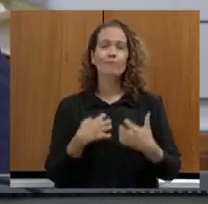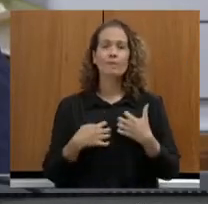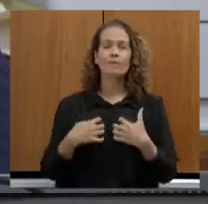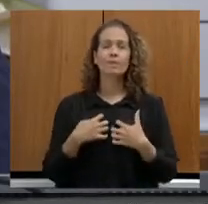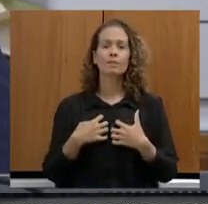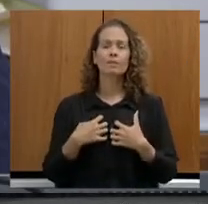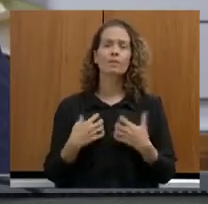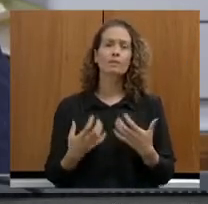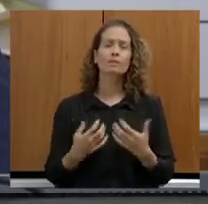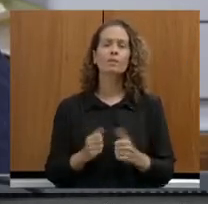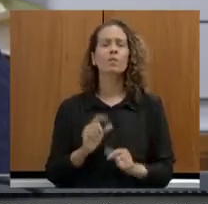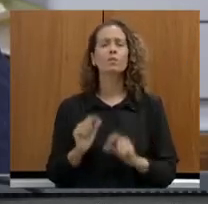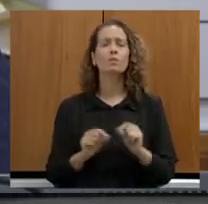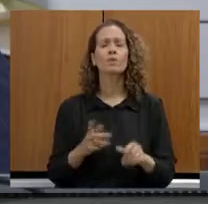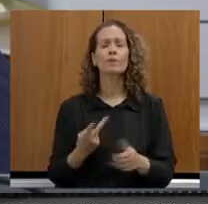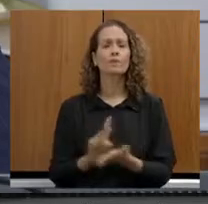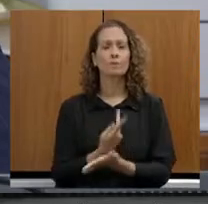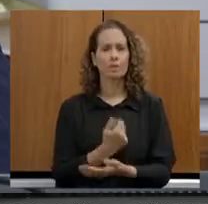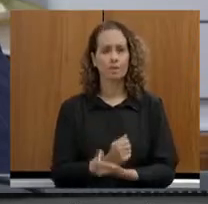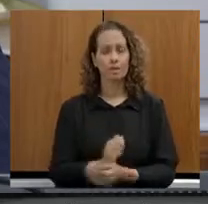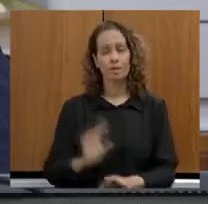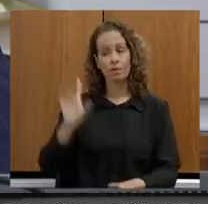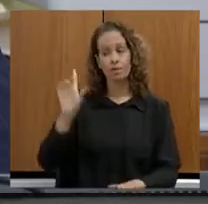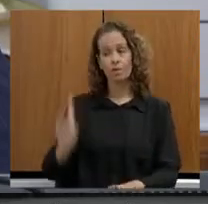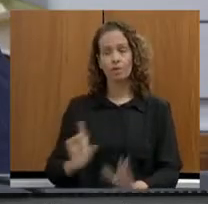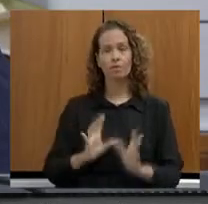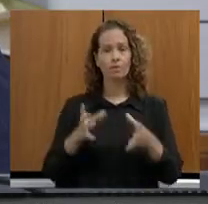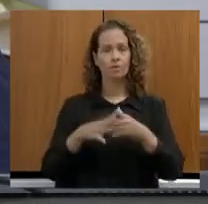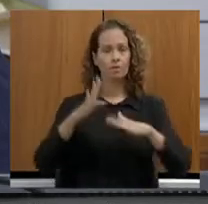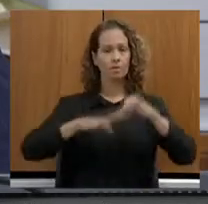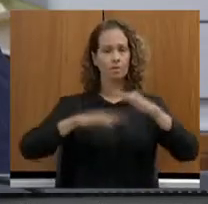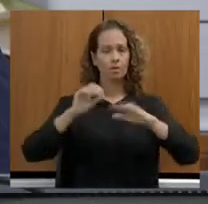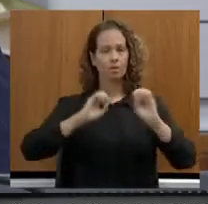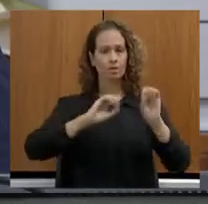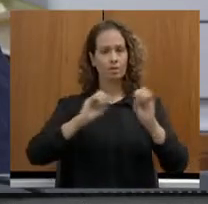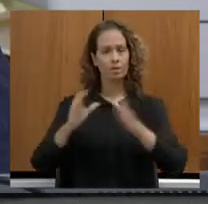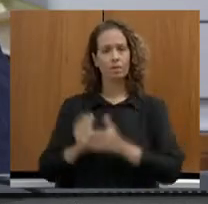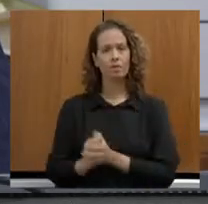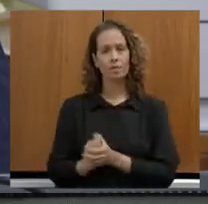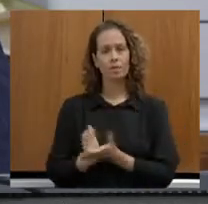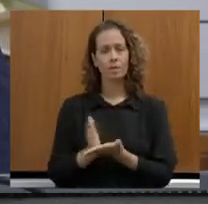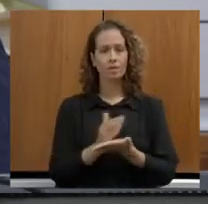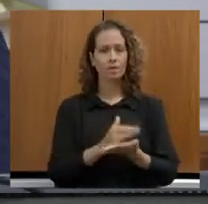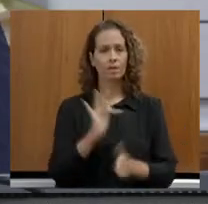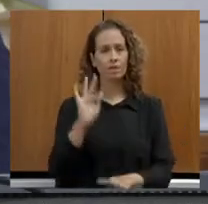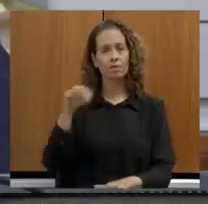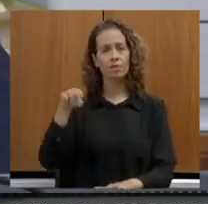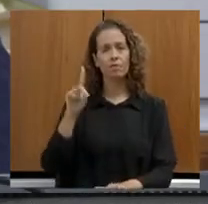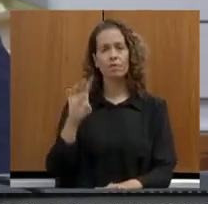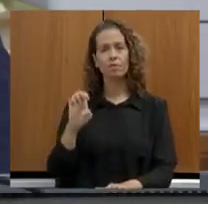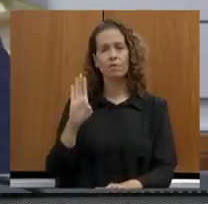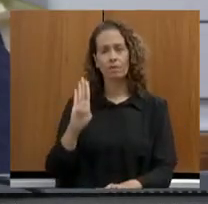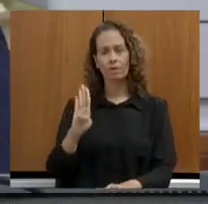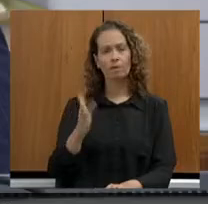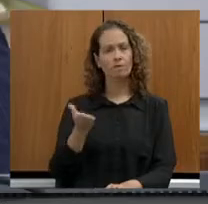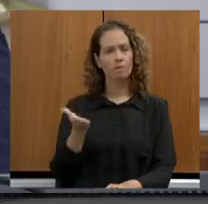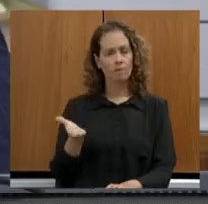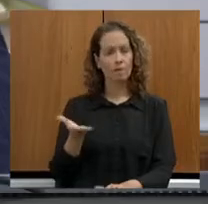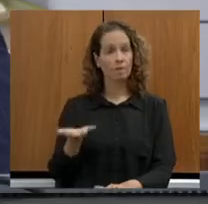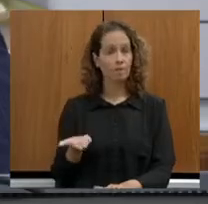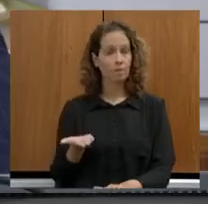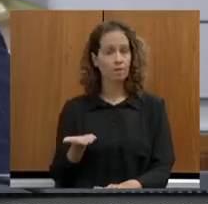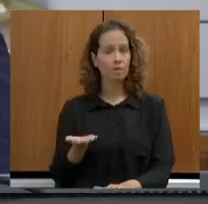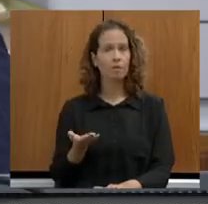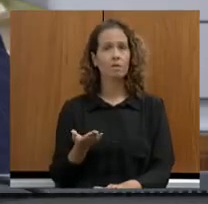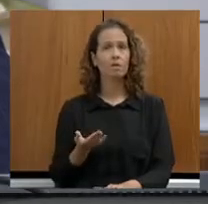feito com aquilo que é de direito dos profissionais de educação e esse rateio do fundeb é vai